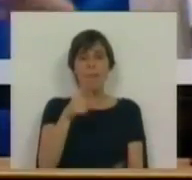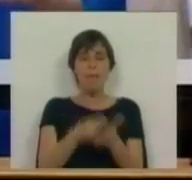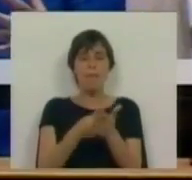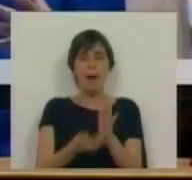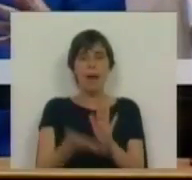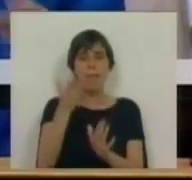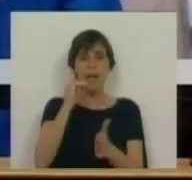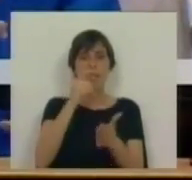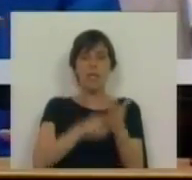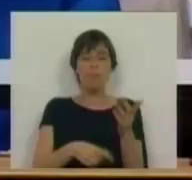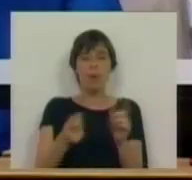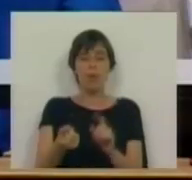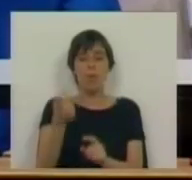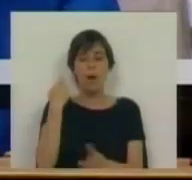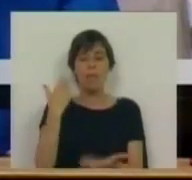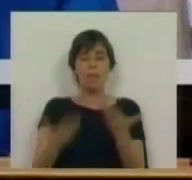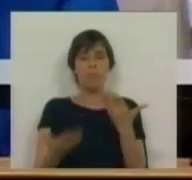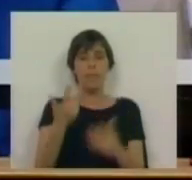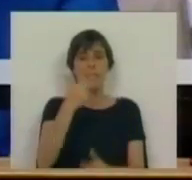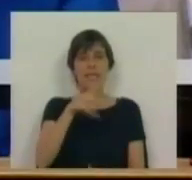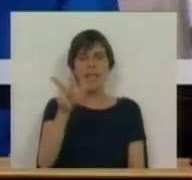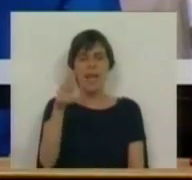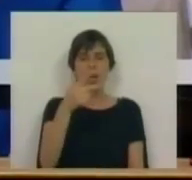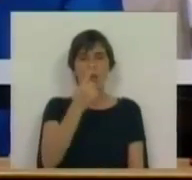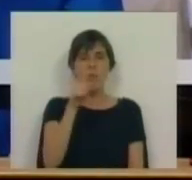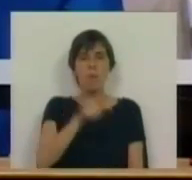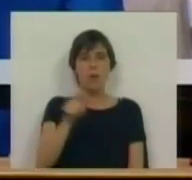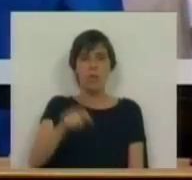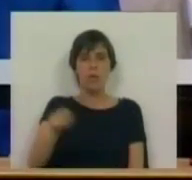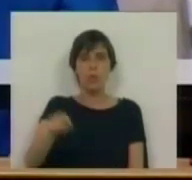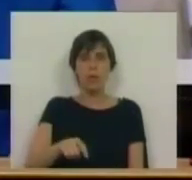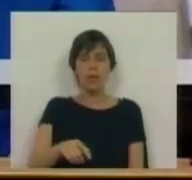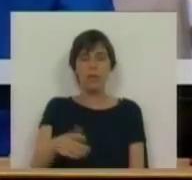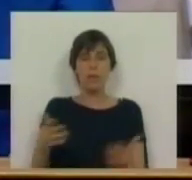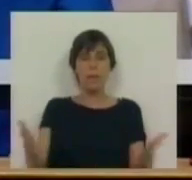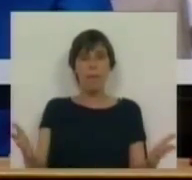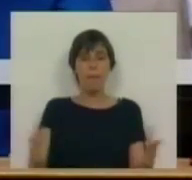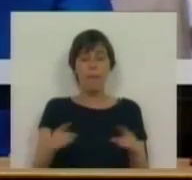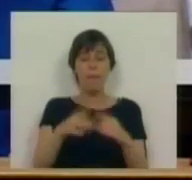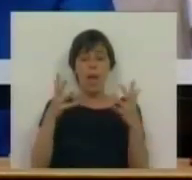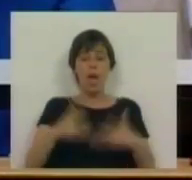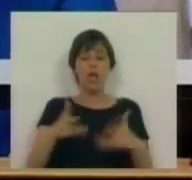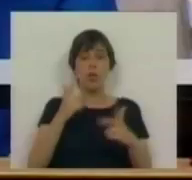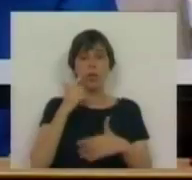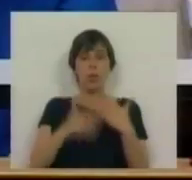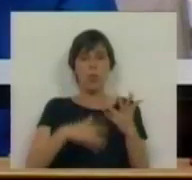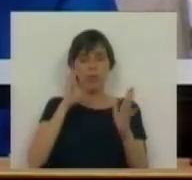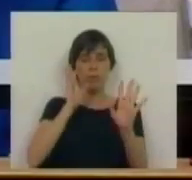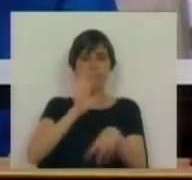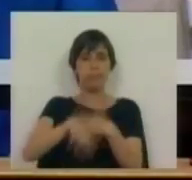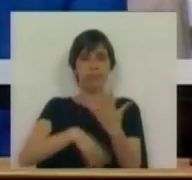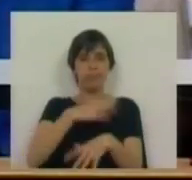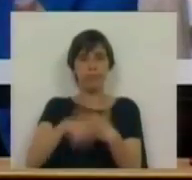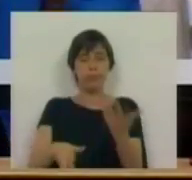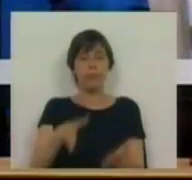a mais de impostos em relação ao ano passado 100 euros a cada mês. E as contas continuam